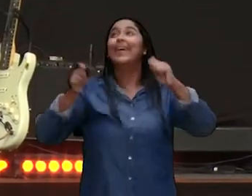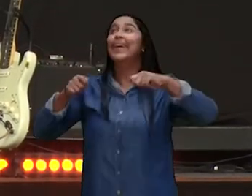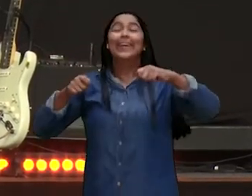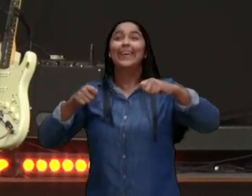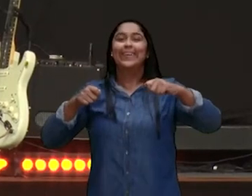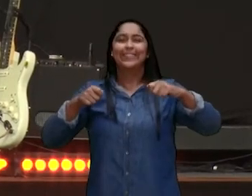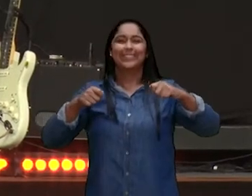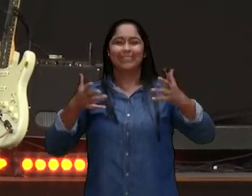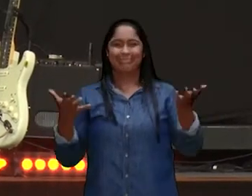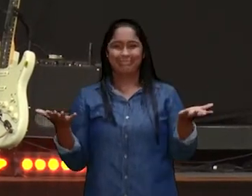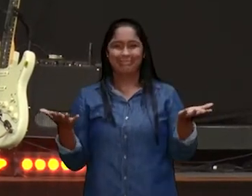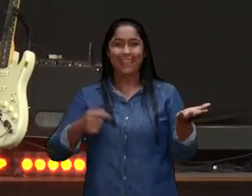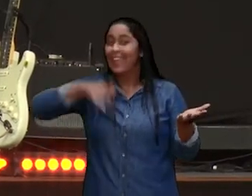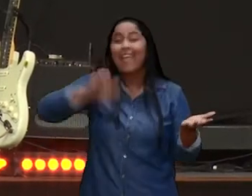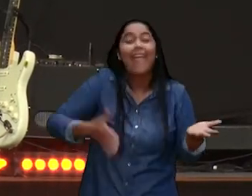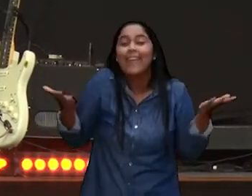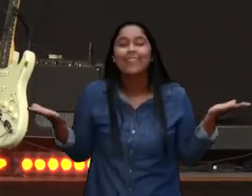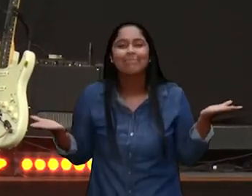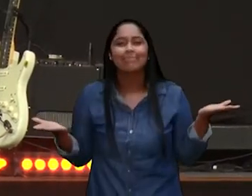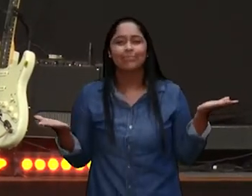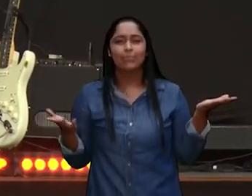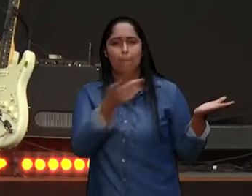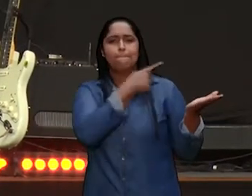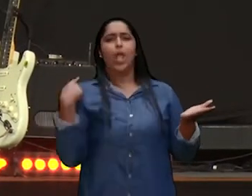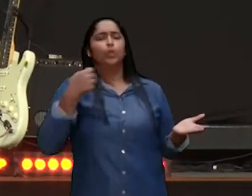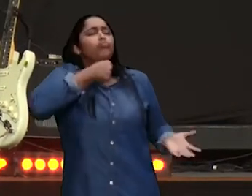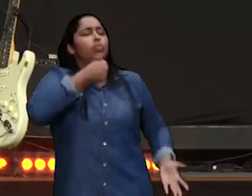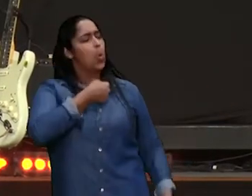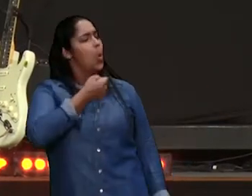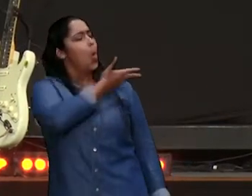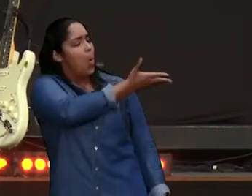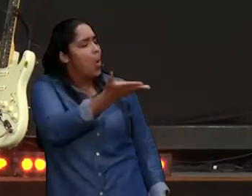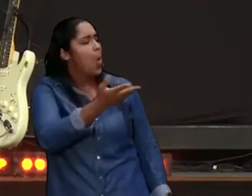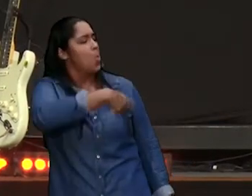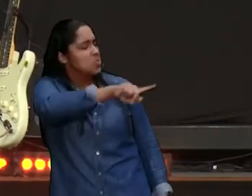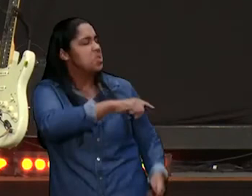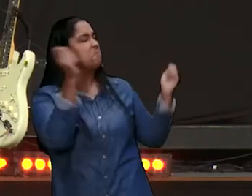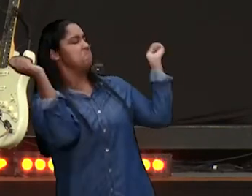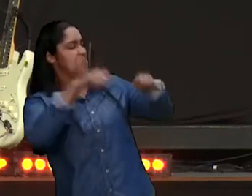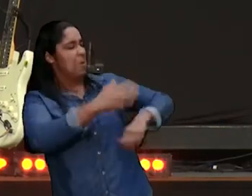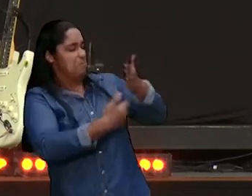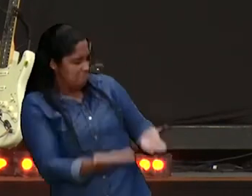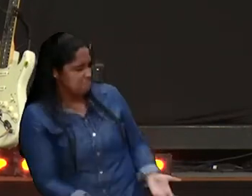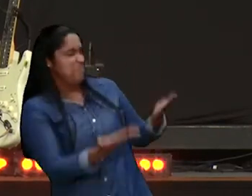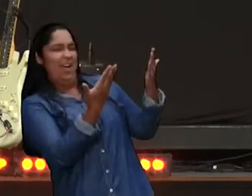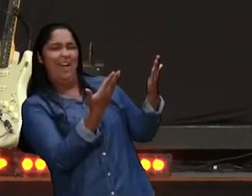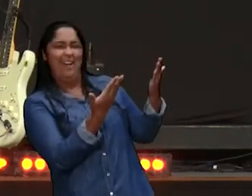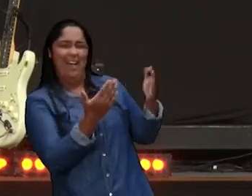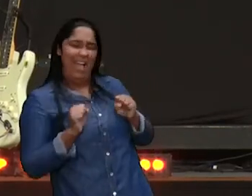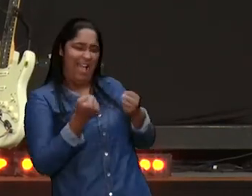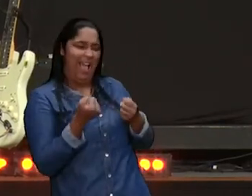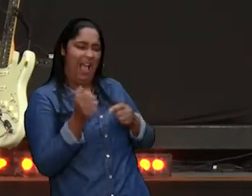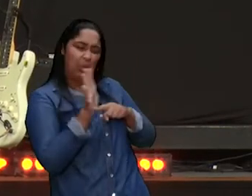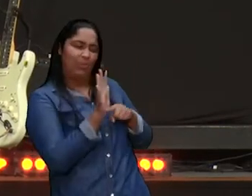o servo do Senhor e o irmão do fulano servo do Senhor diz não vai te ajudar e eu tenho